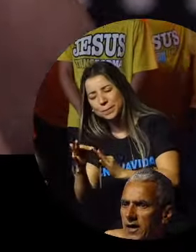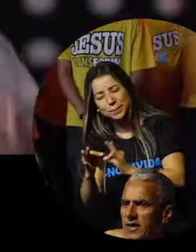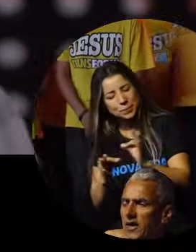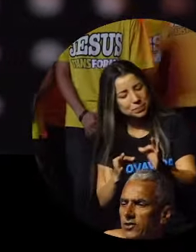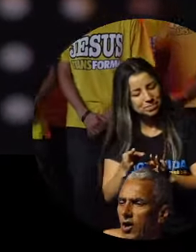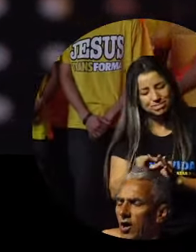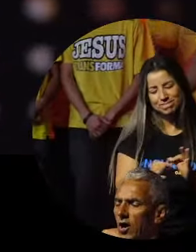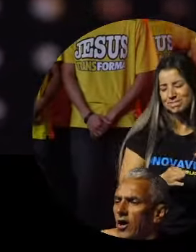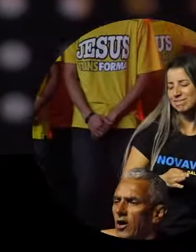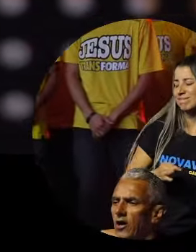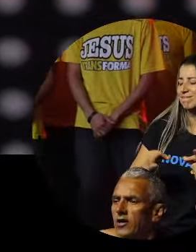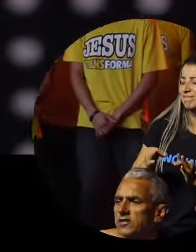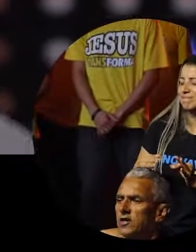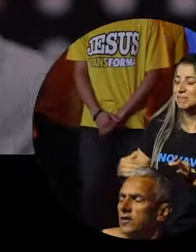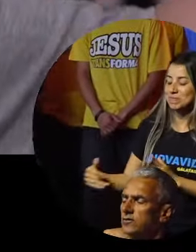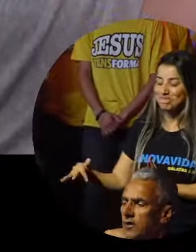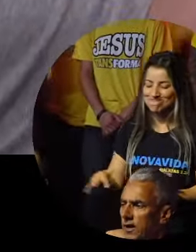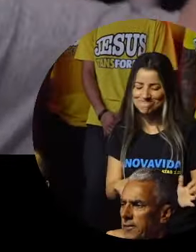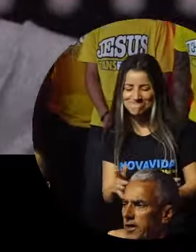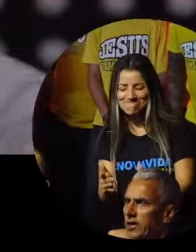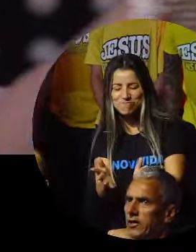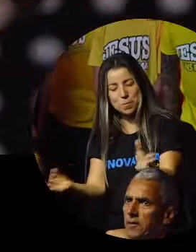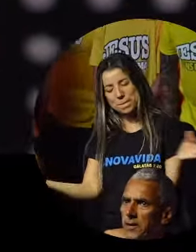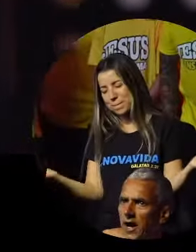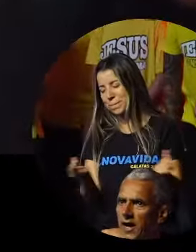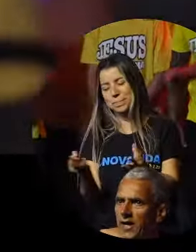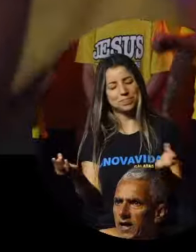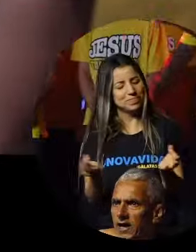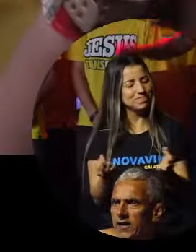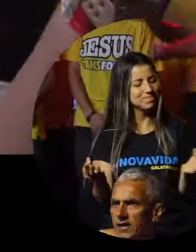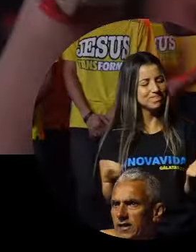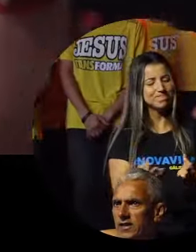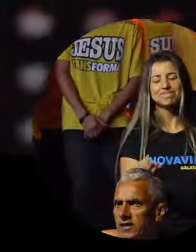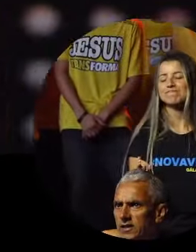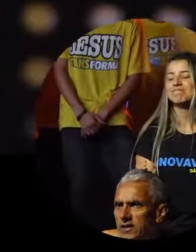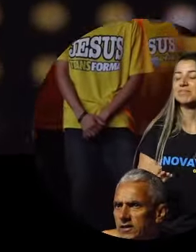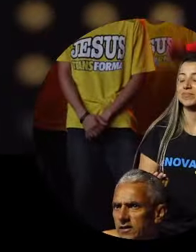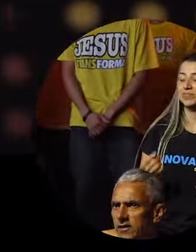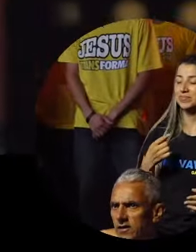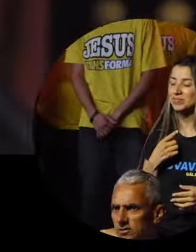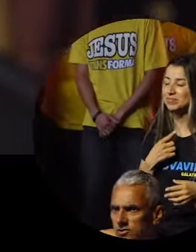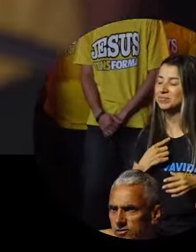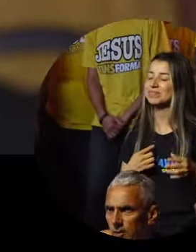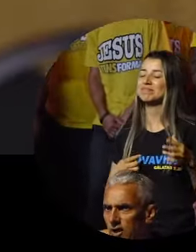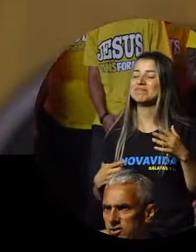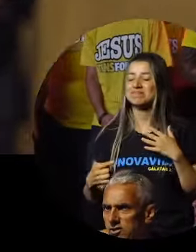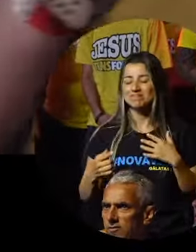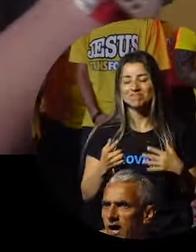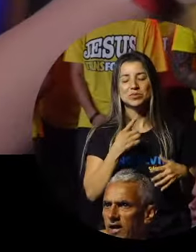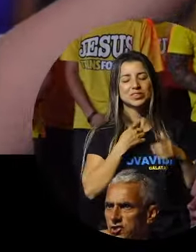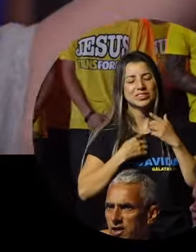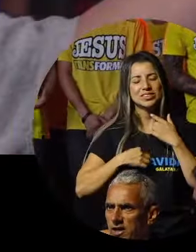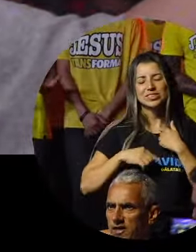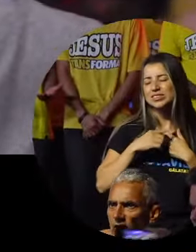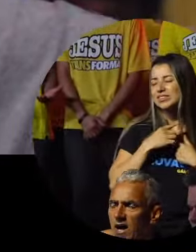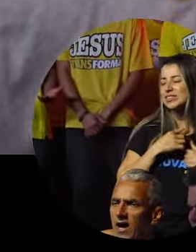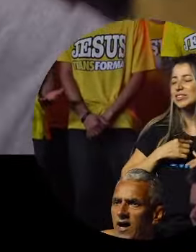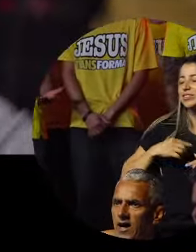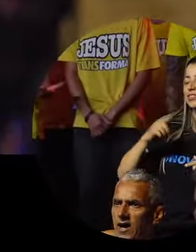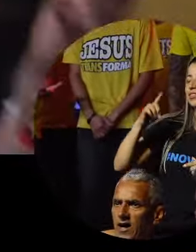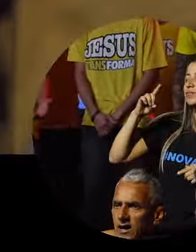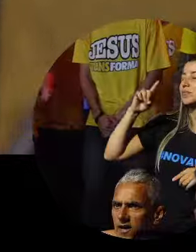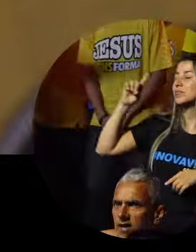nós. Oh, querido. Um caminho para Ele. Onde posso me